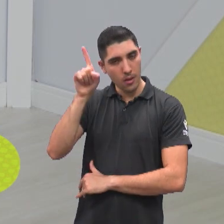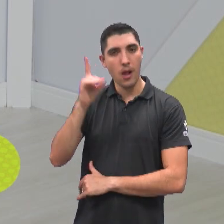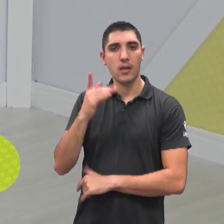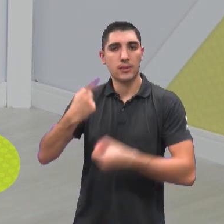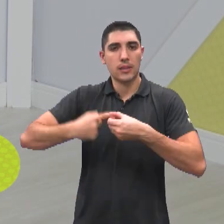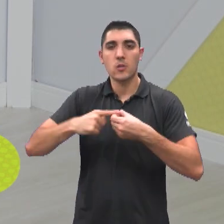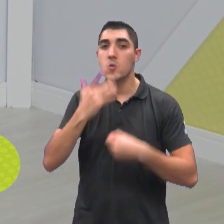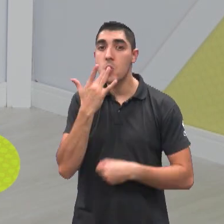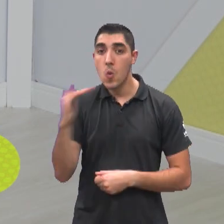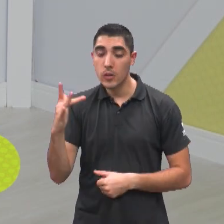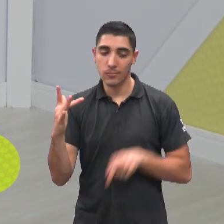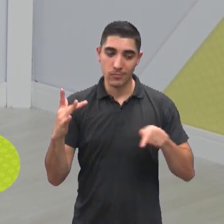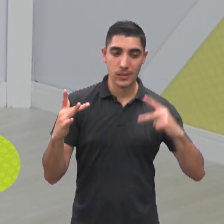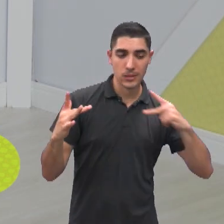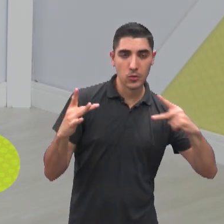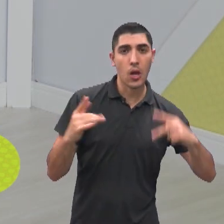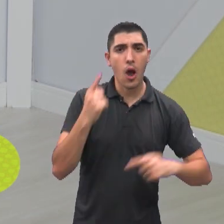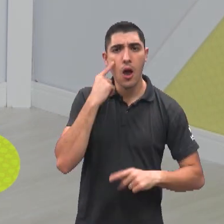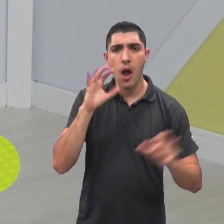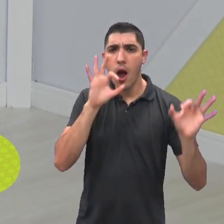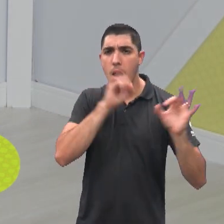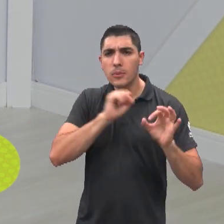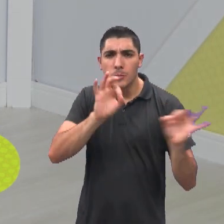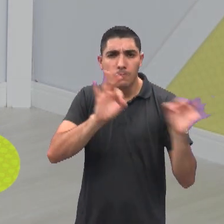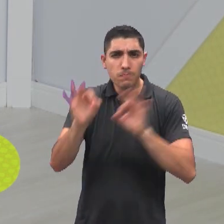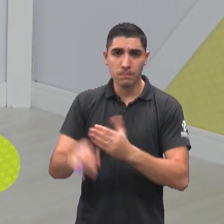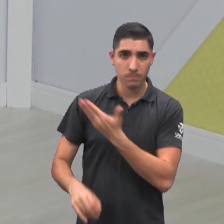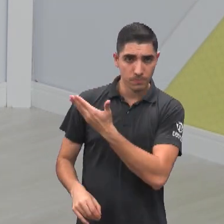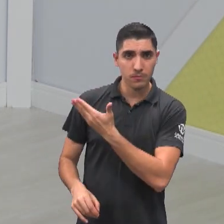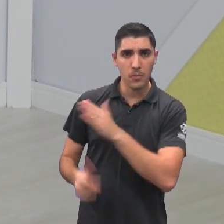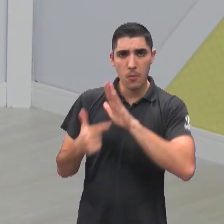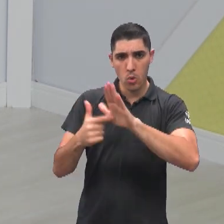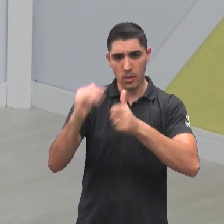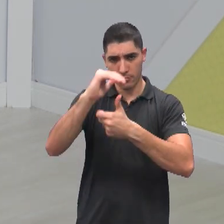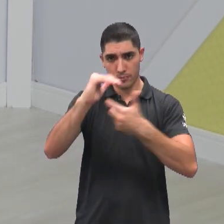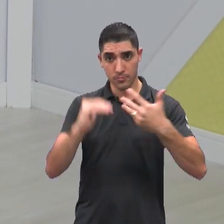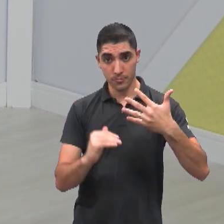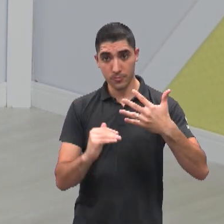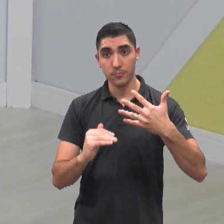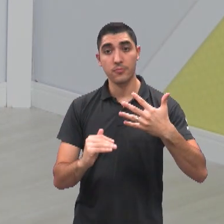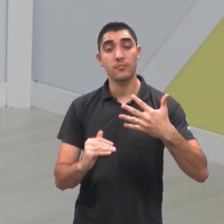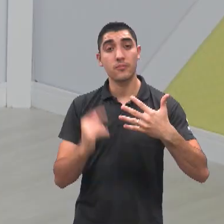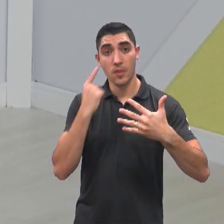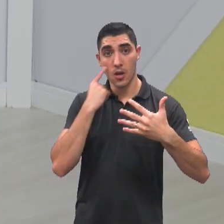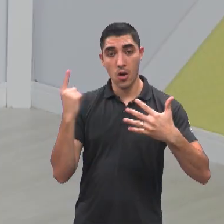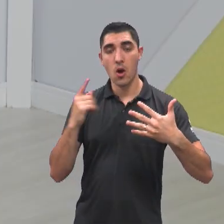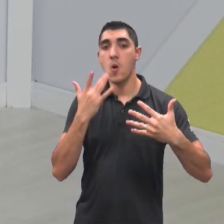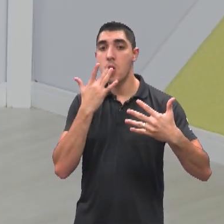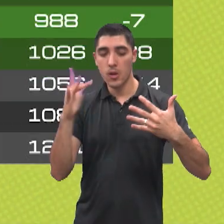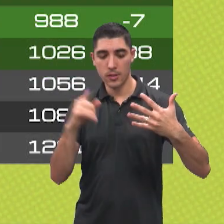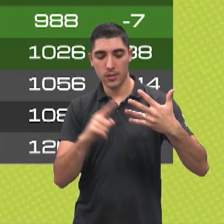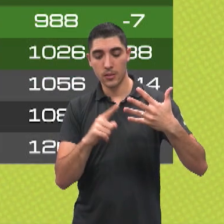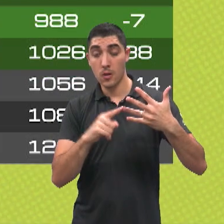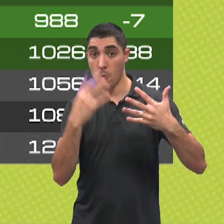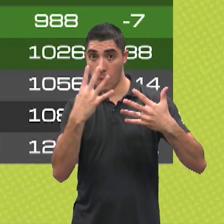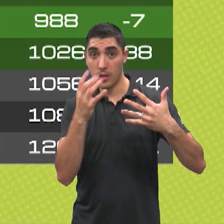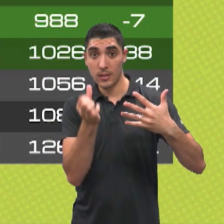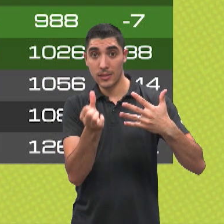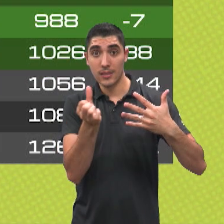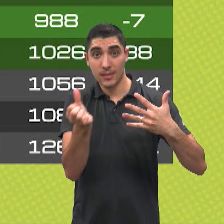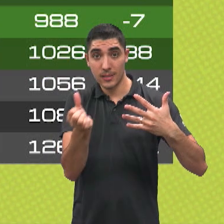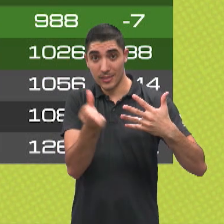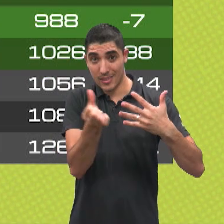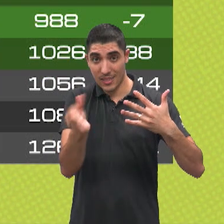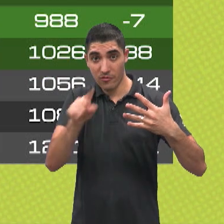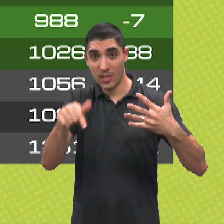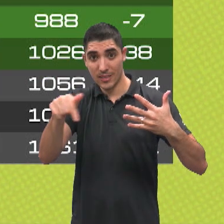José, jogo que vai... Rapidinho, Matheus, coloca no pique aqui a classificação, só para a gente olhar como é que tá. Olha só, Ourinhos, quarto colocado, 66,7% de